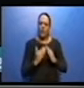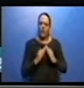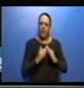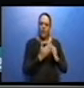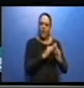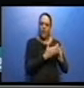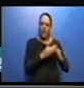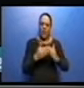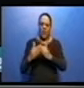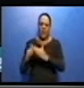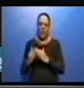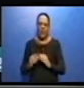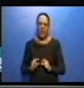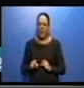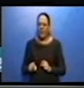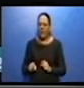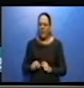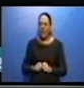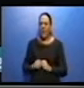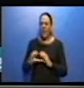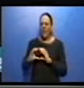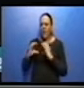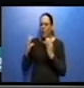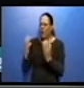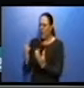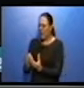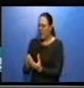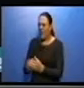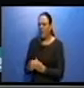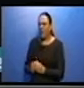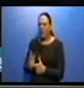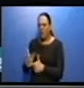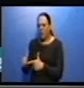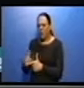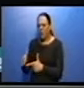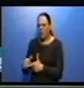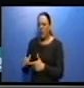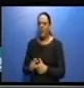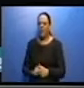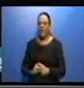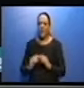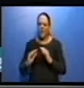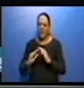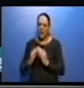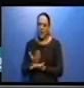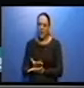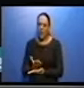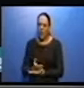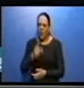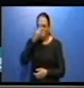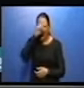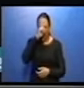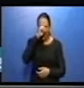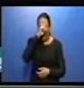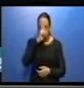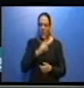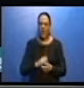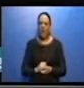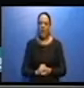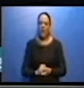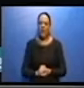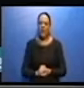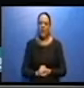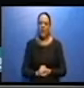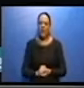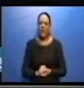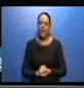né, dificuldade de acesso às redes de água e esgoto, escolas e hospitais. Muitas vezes esses